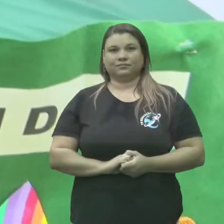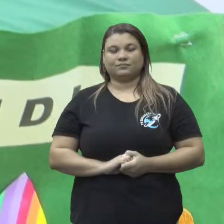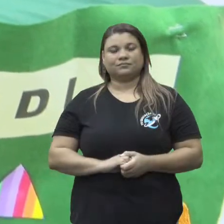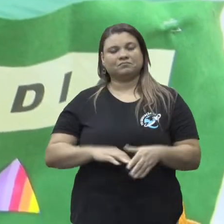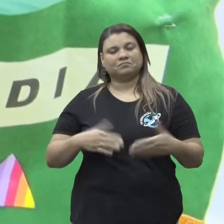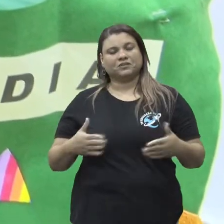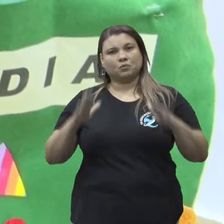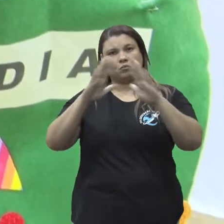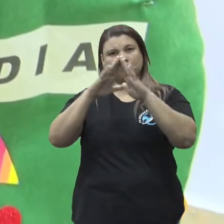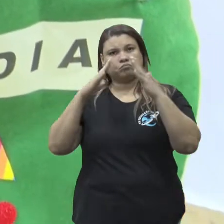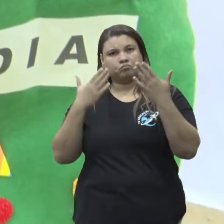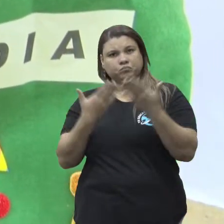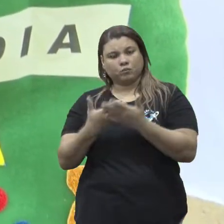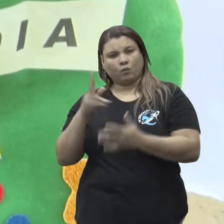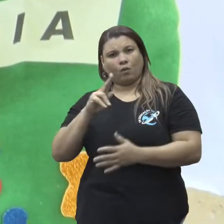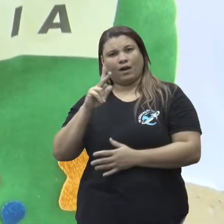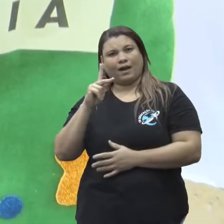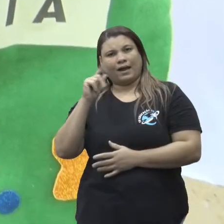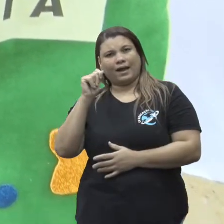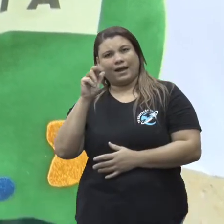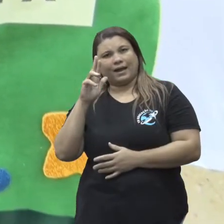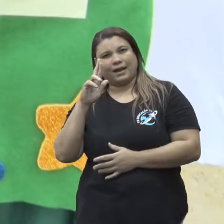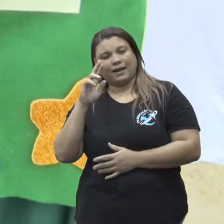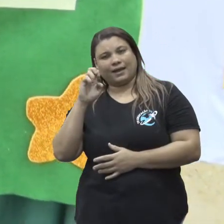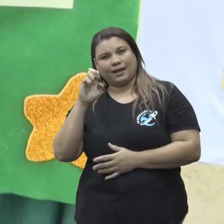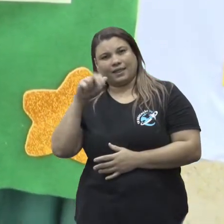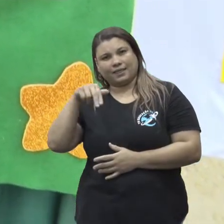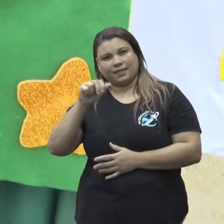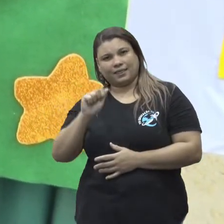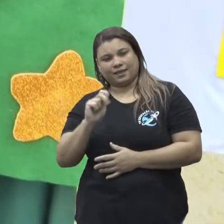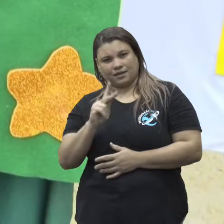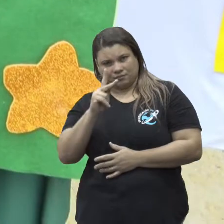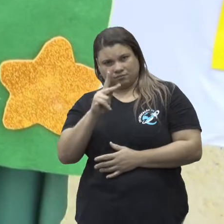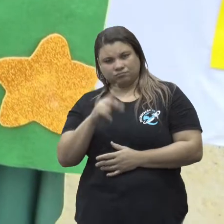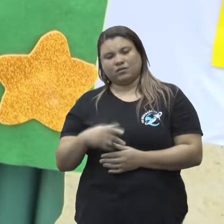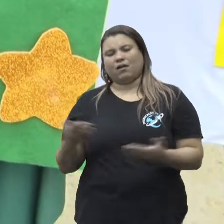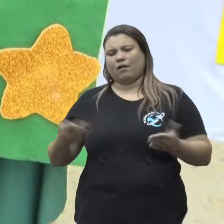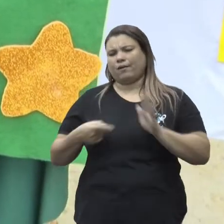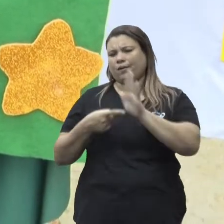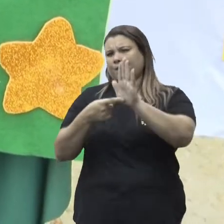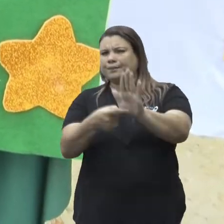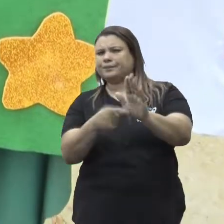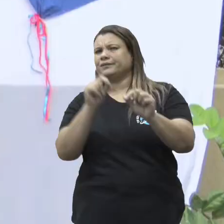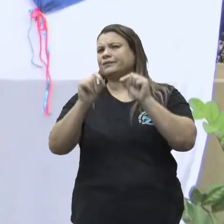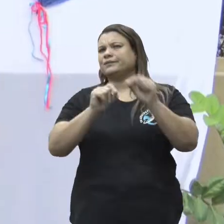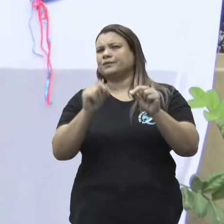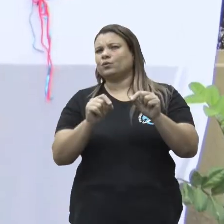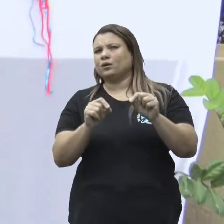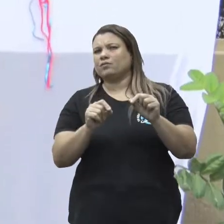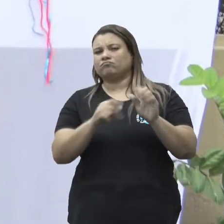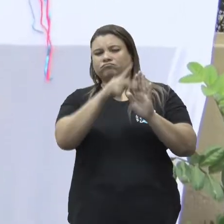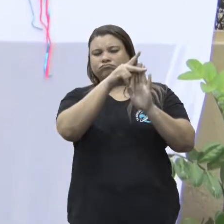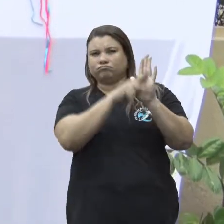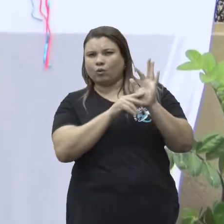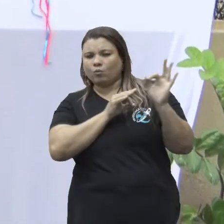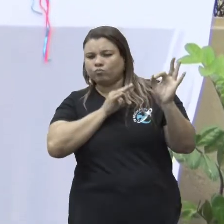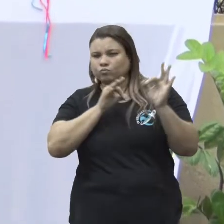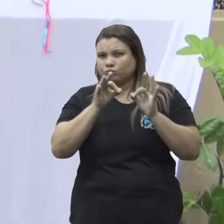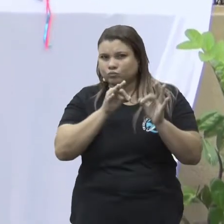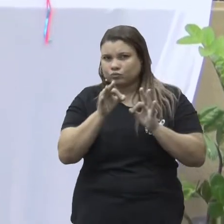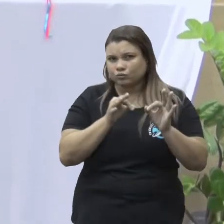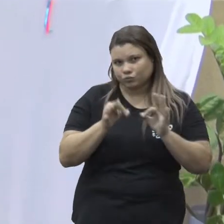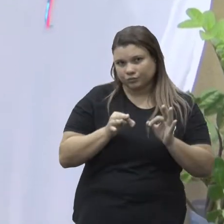A Escola Municipal Valdemar Nadir Krenak apresentou mais uma vivência do projeto Se o